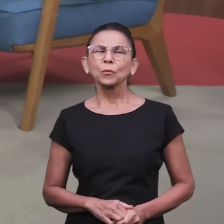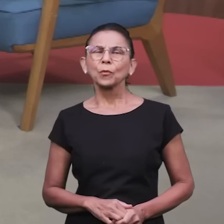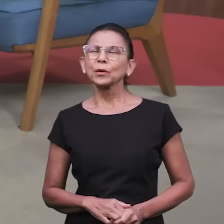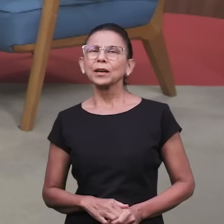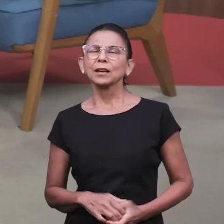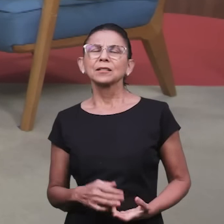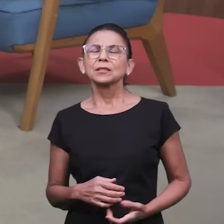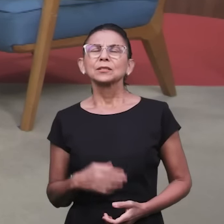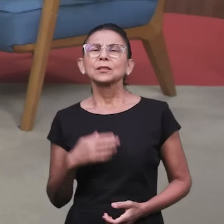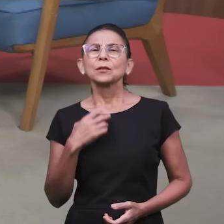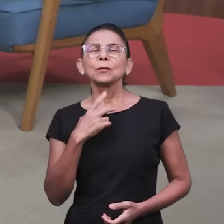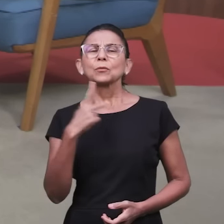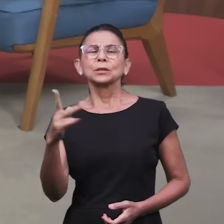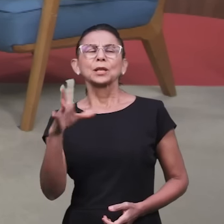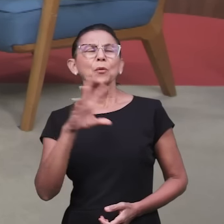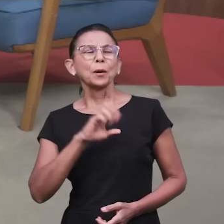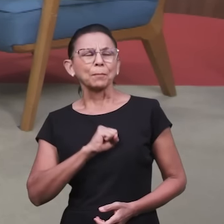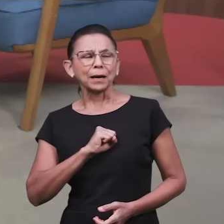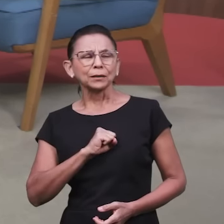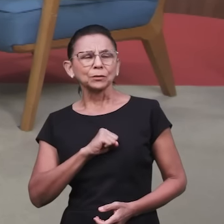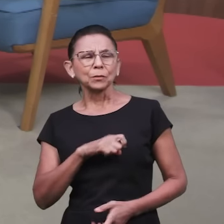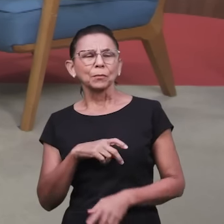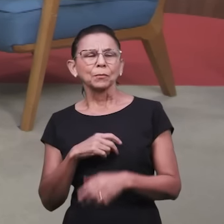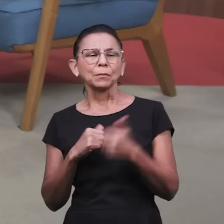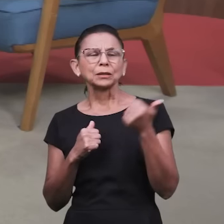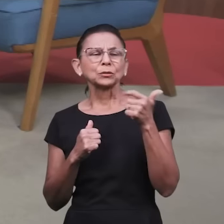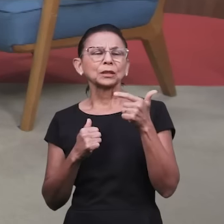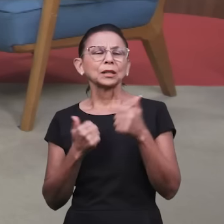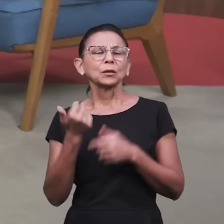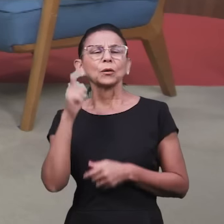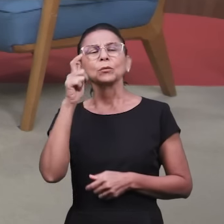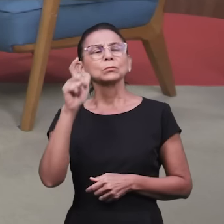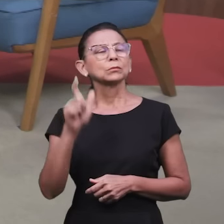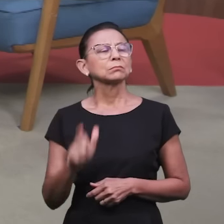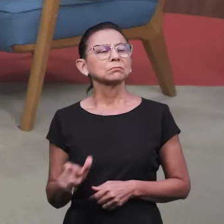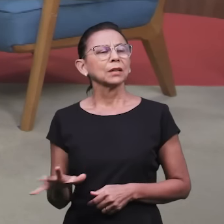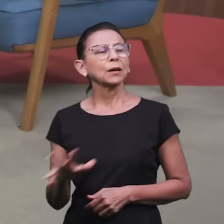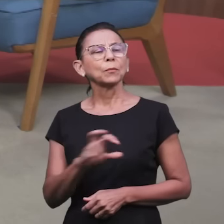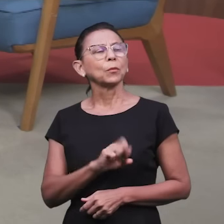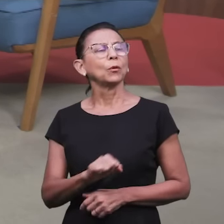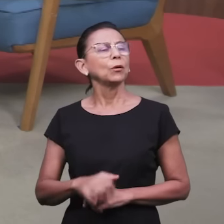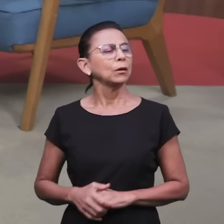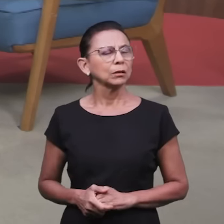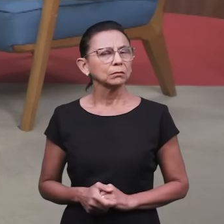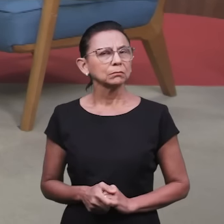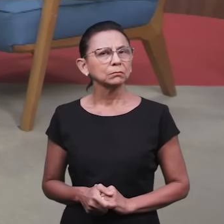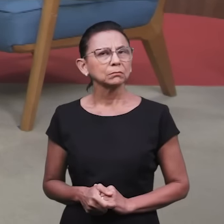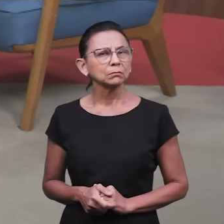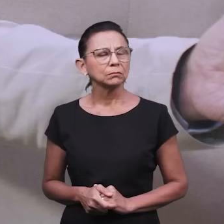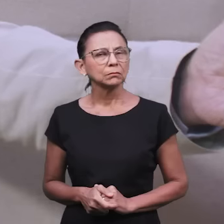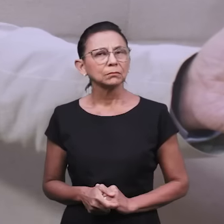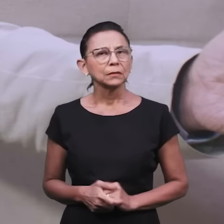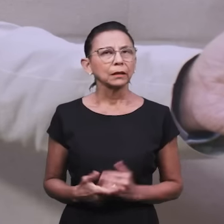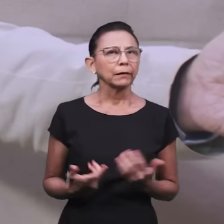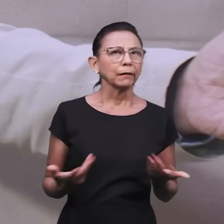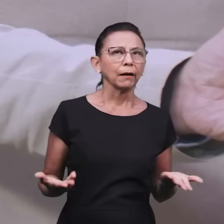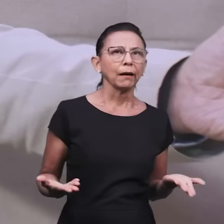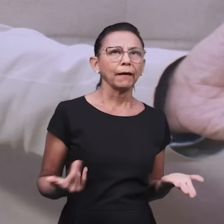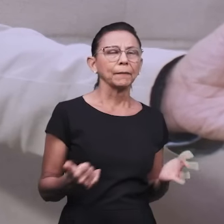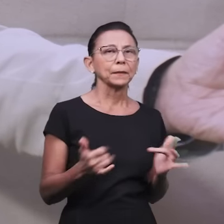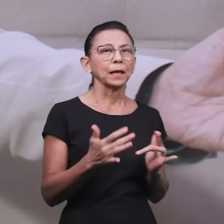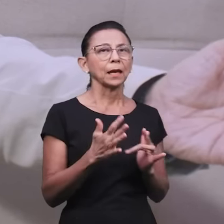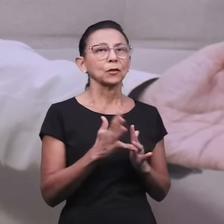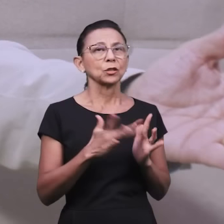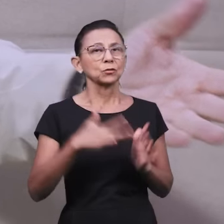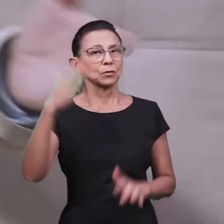outro amado. O mundo não conhece, então ele... Né? Esse Jesus que você falou com o Jesus, né,